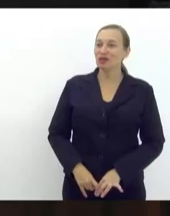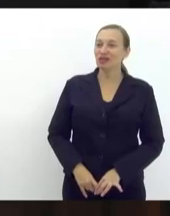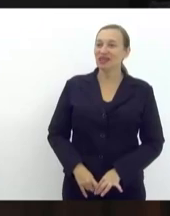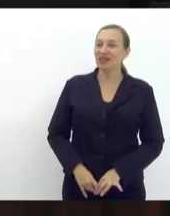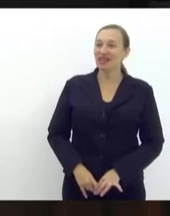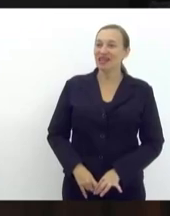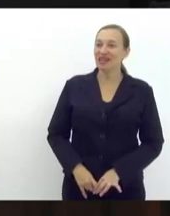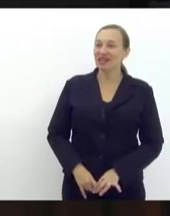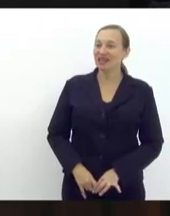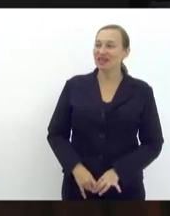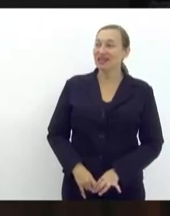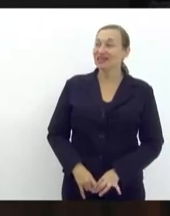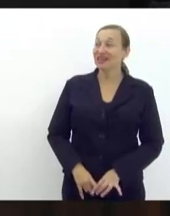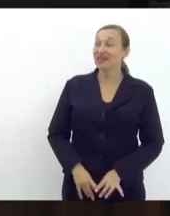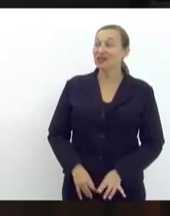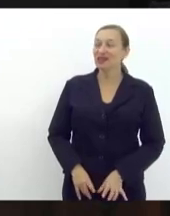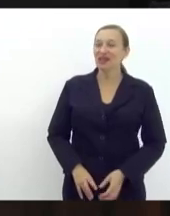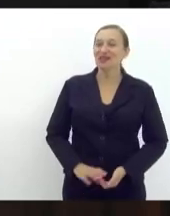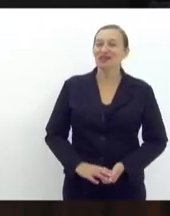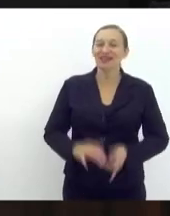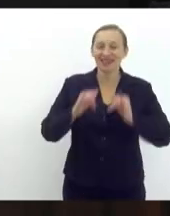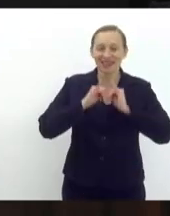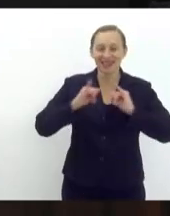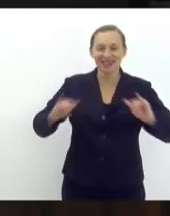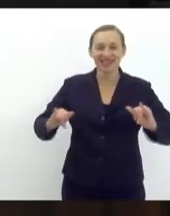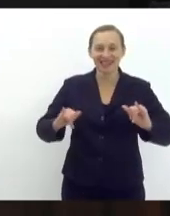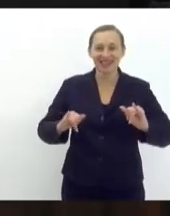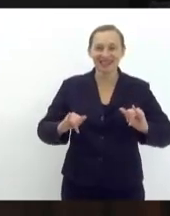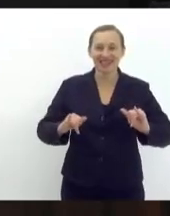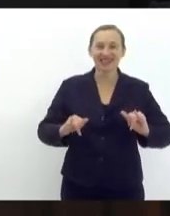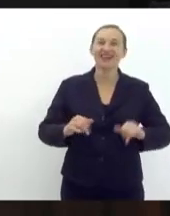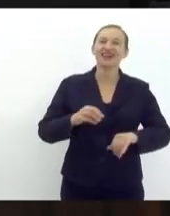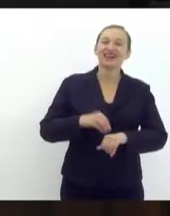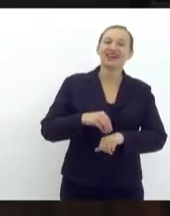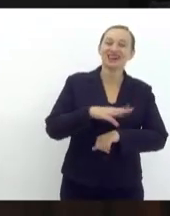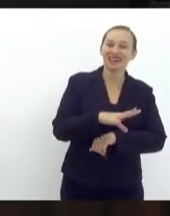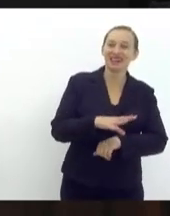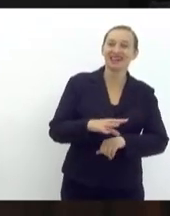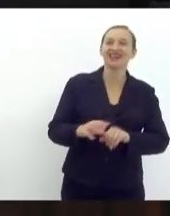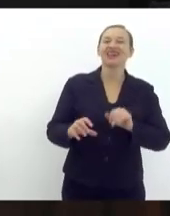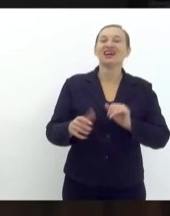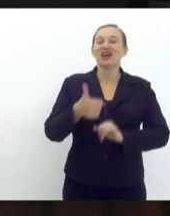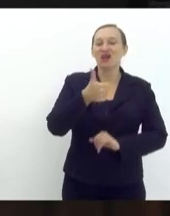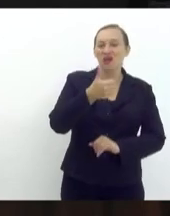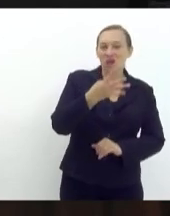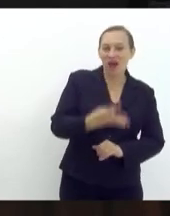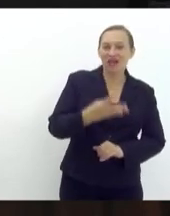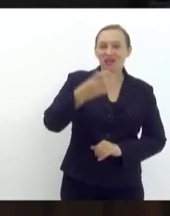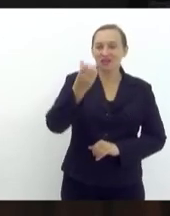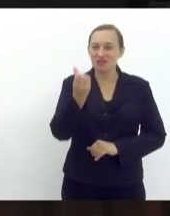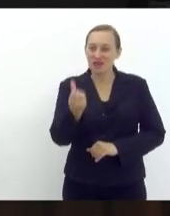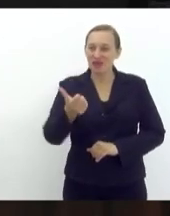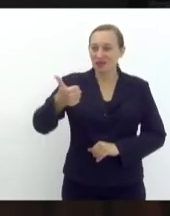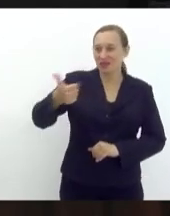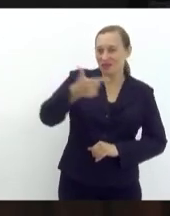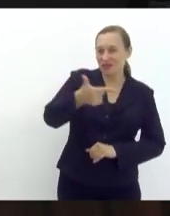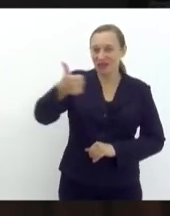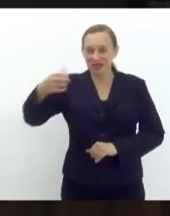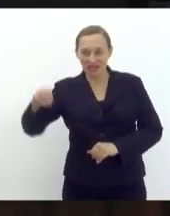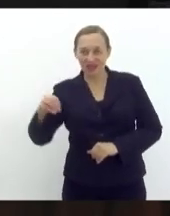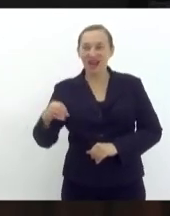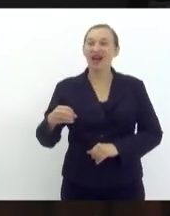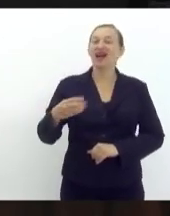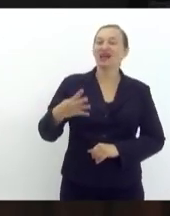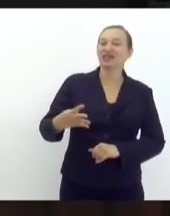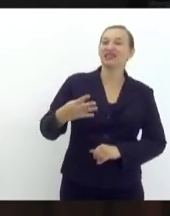afilhado de verdade a não ser indicação Legislativa 461 de 2021 de autoria Deputado Coronel salemma que solicito